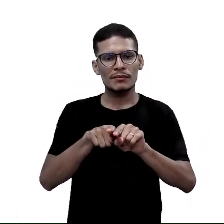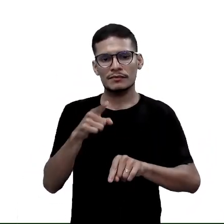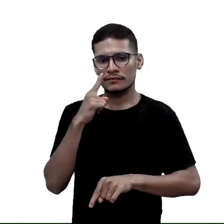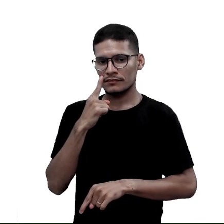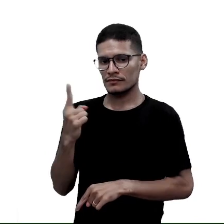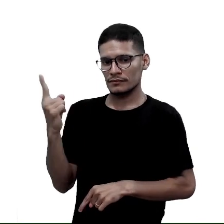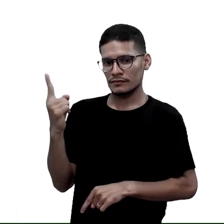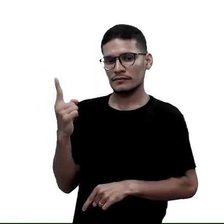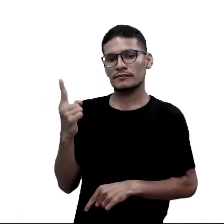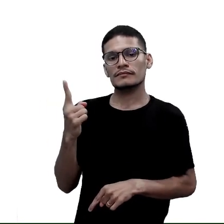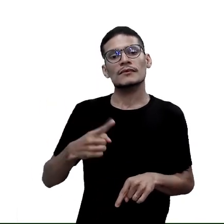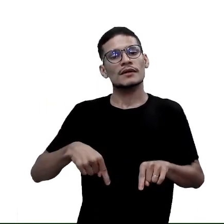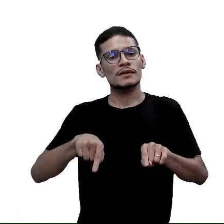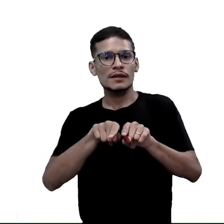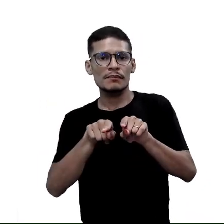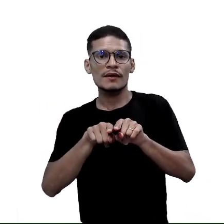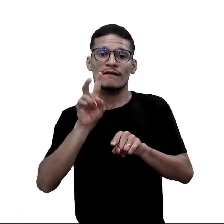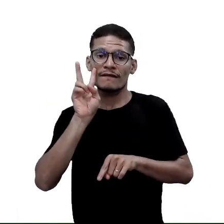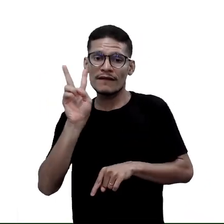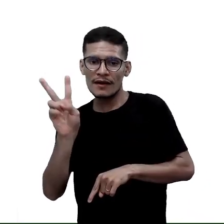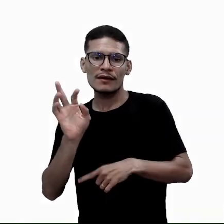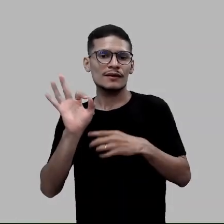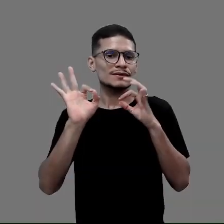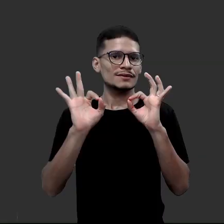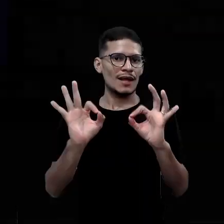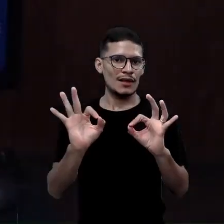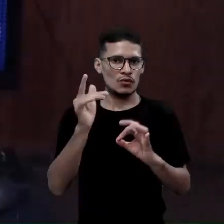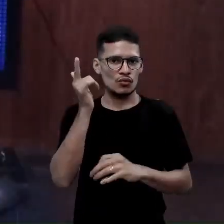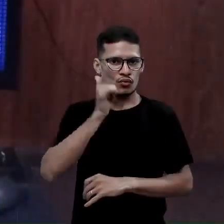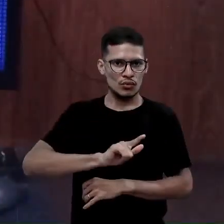E como vocês podem ver, deu tudo certo.